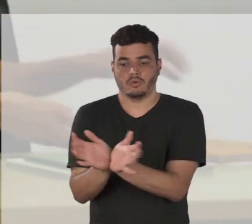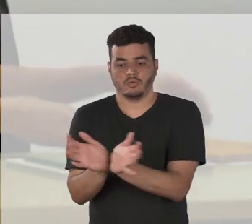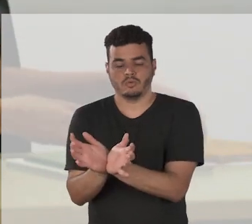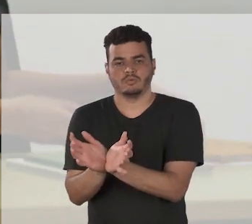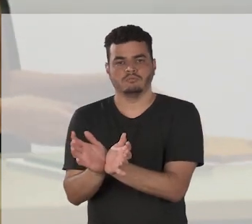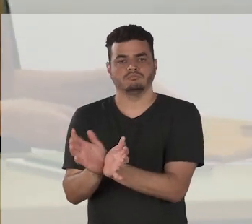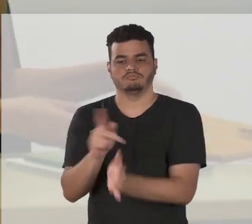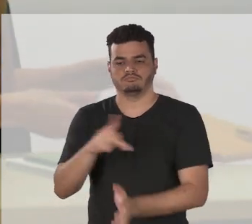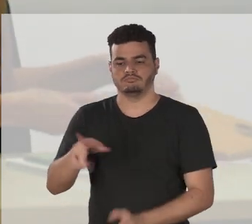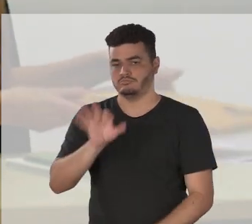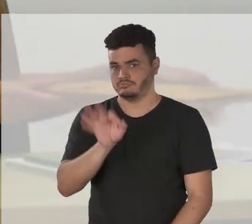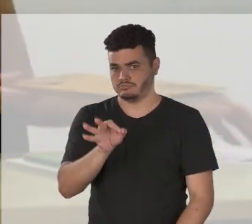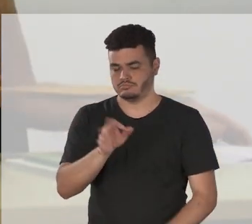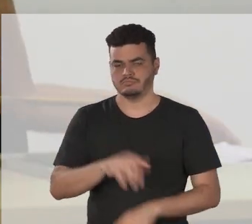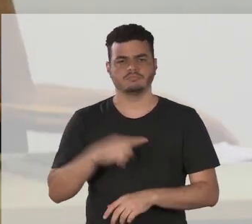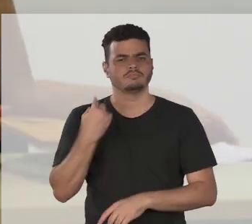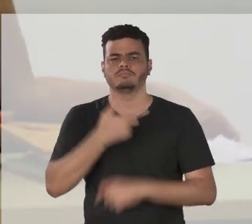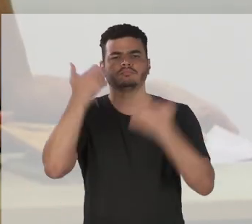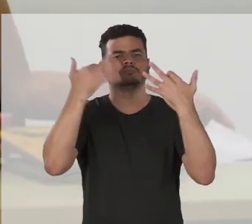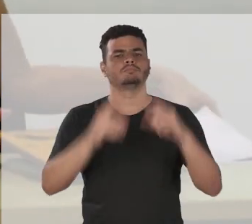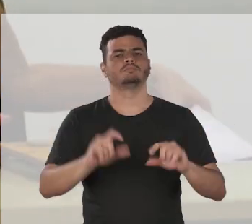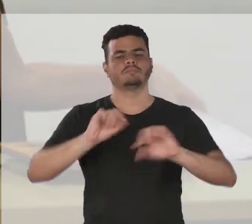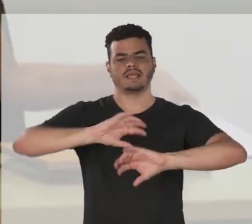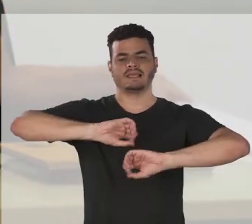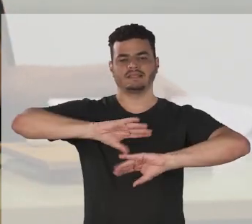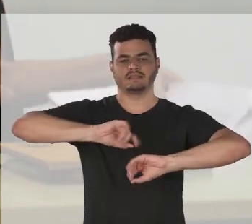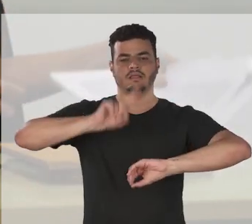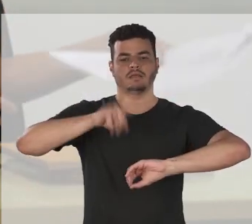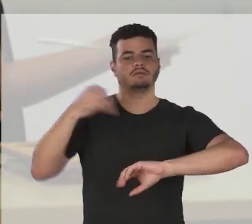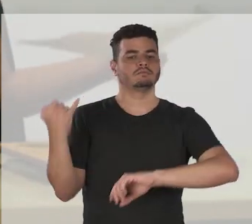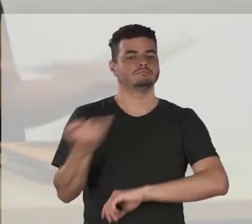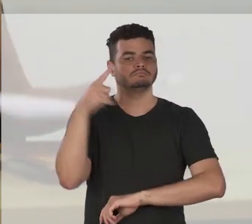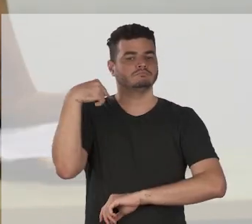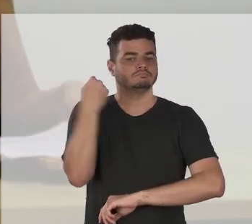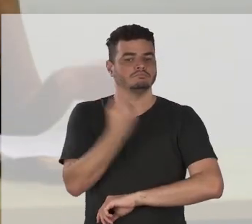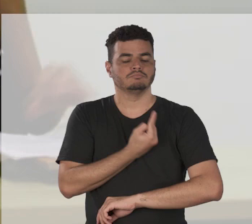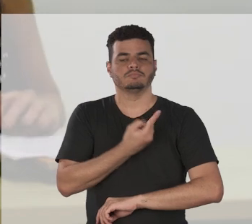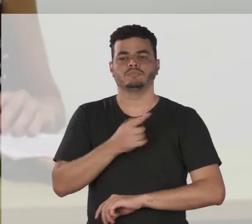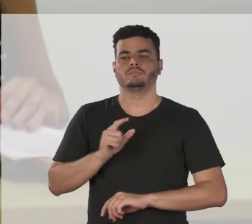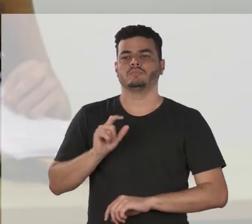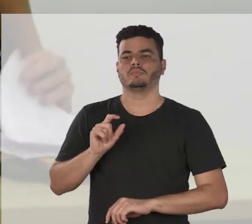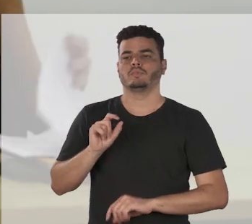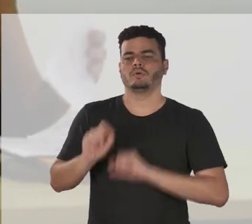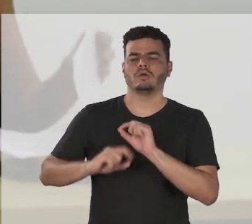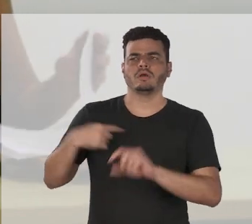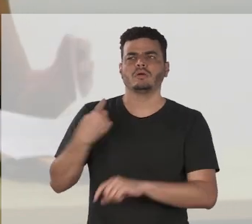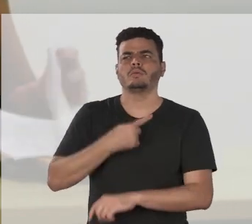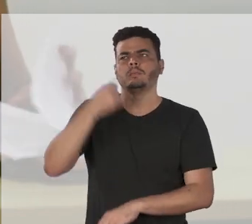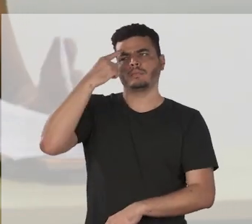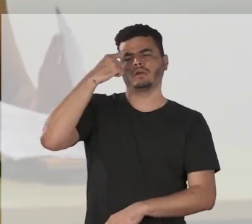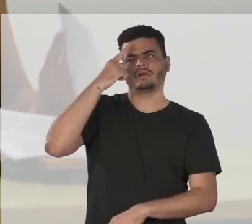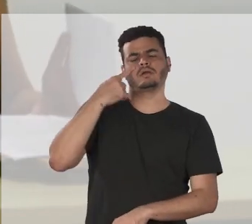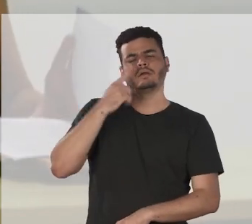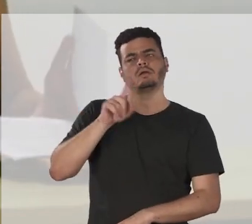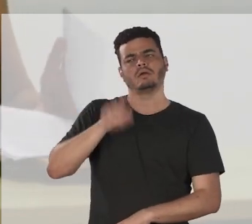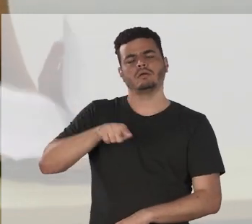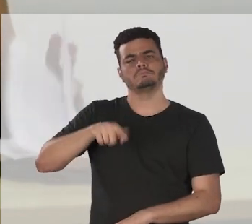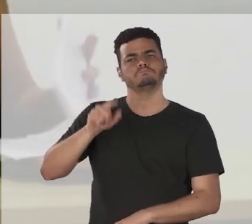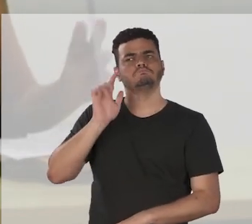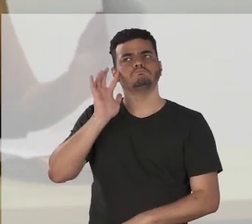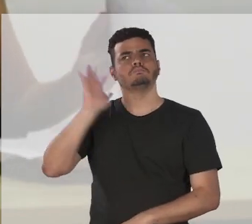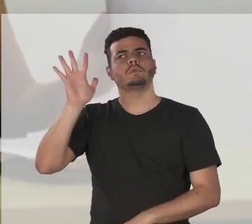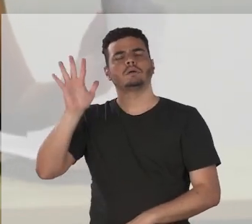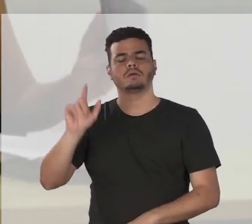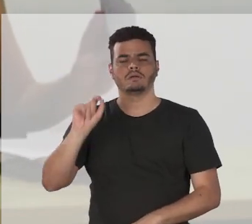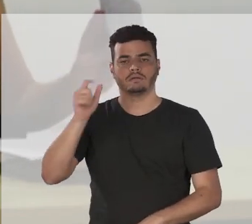me concentrar no rol docente, né? Ou seja, que estamos falando do ensino, é um ponto importante para pensar, bom,